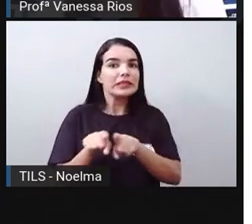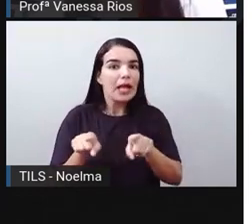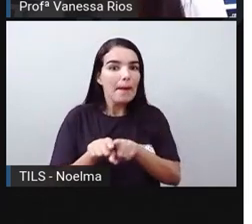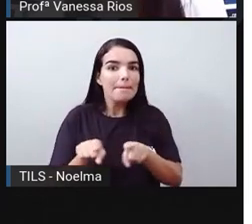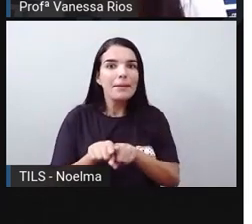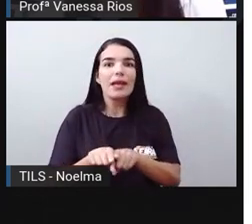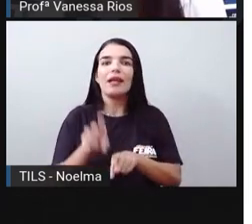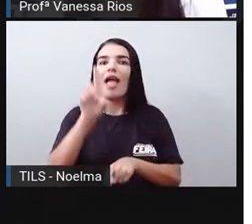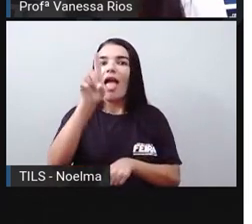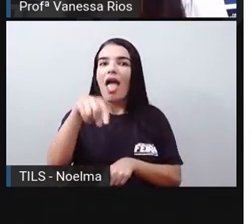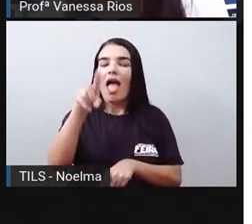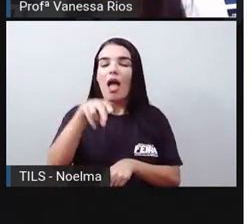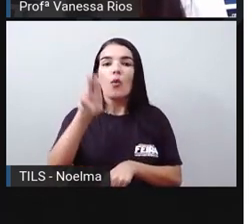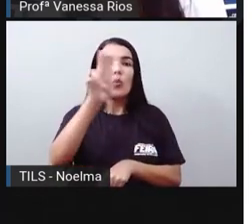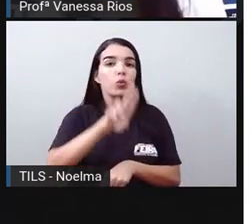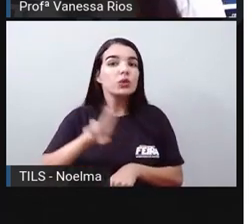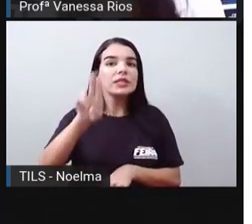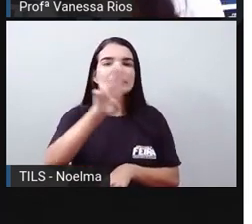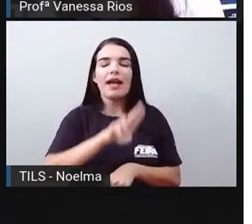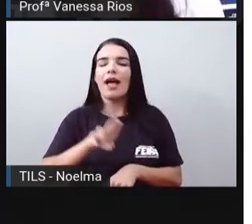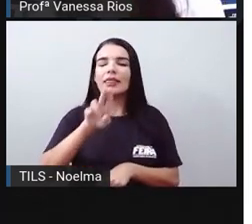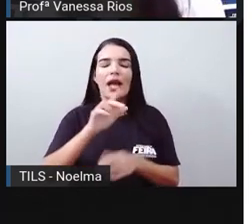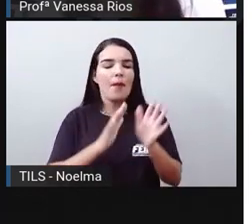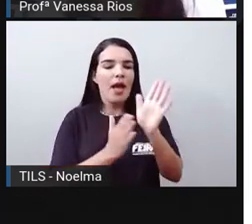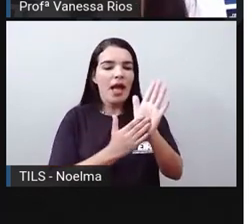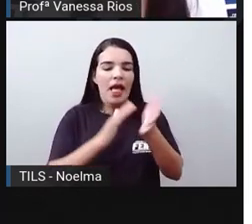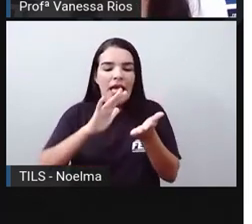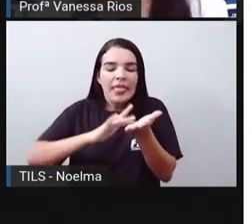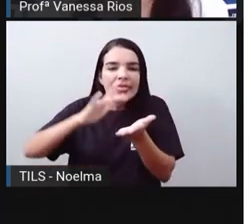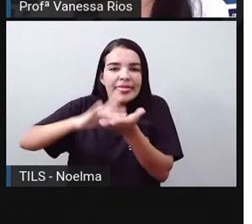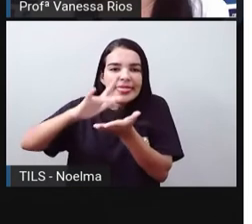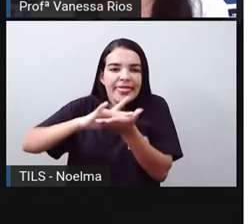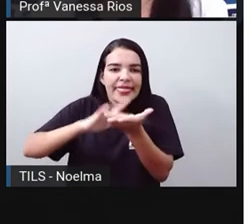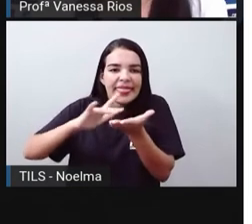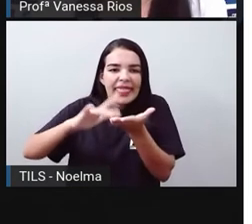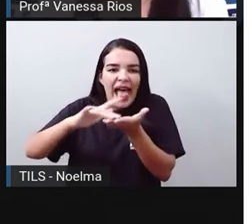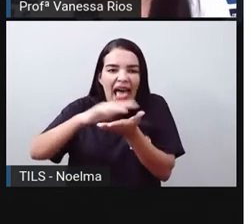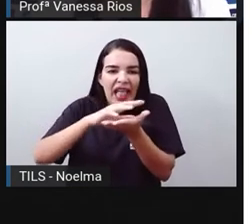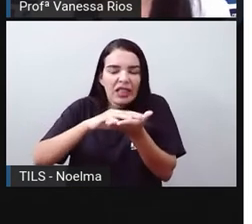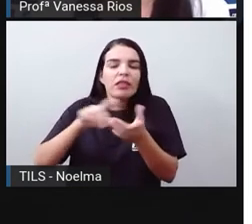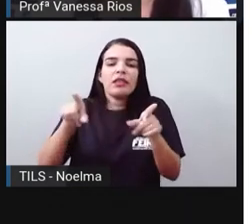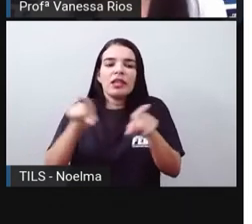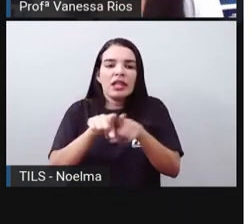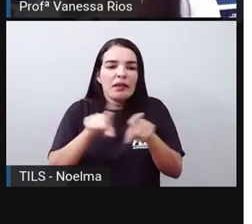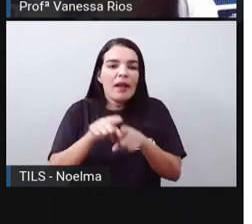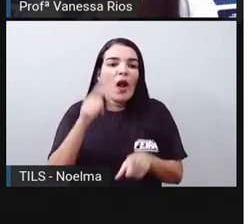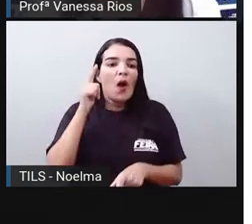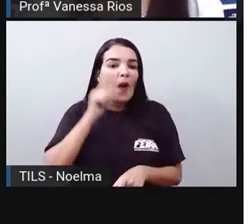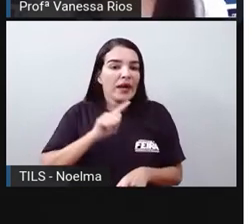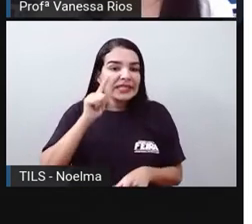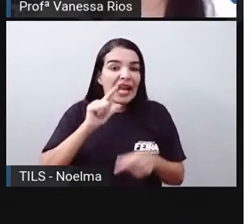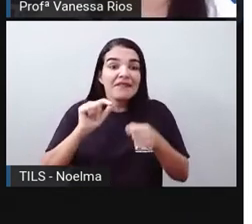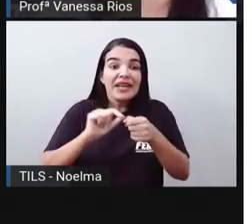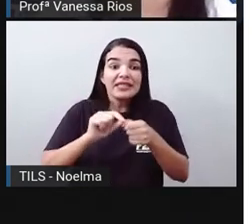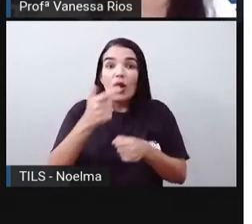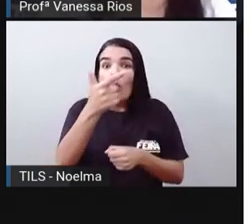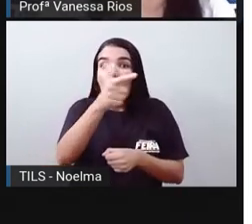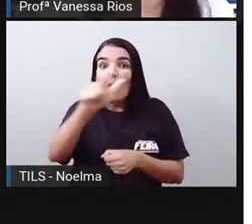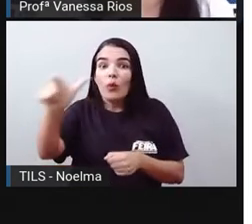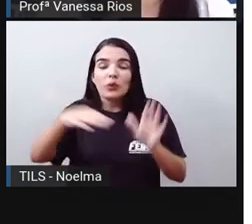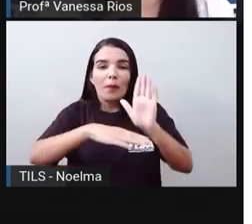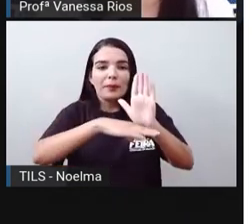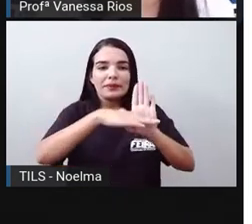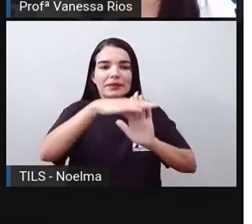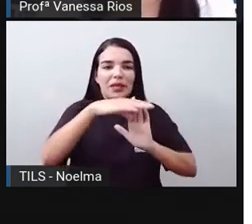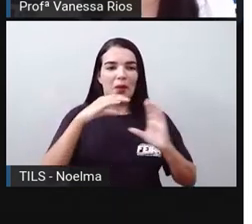aí o sentido do tato, também consegue realizar outro processo de comunicação,